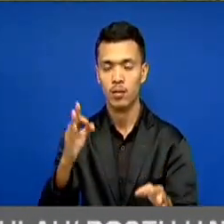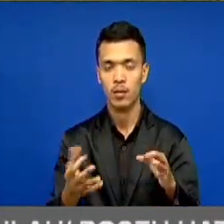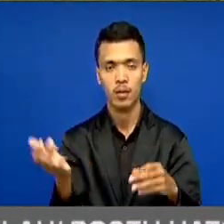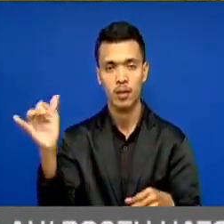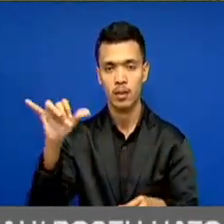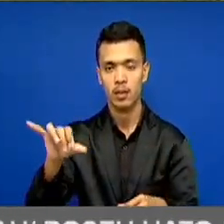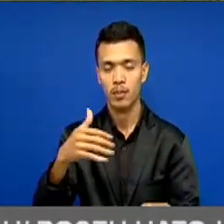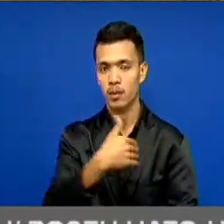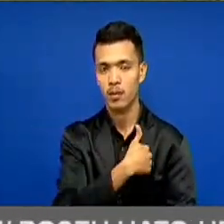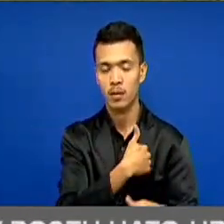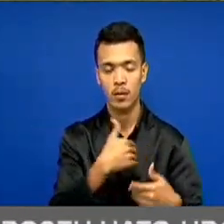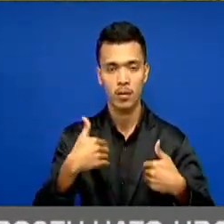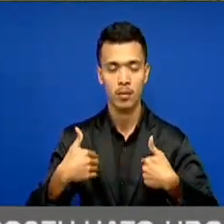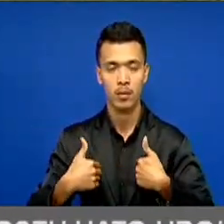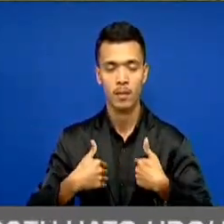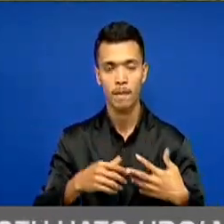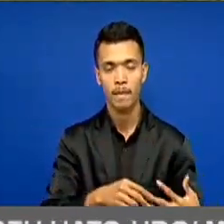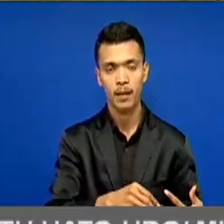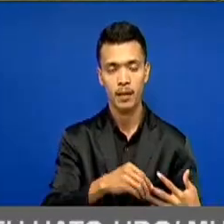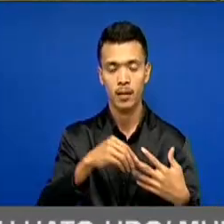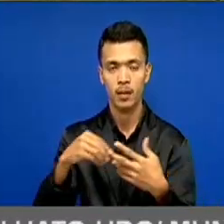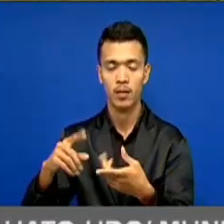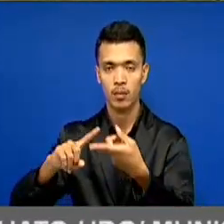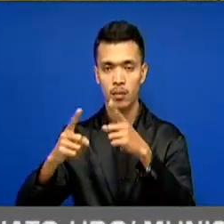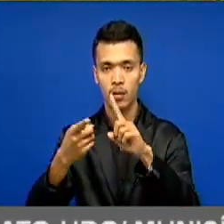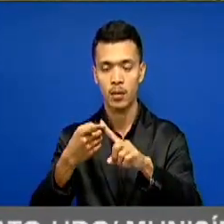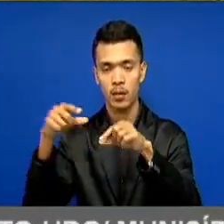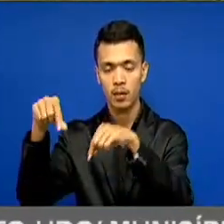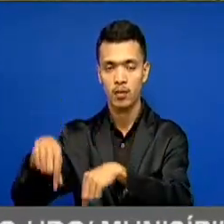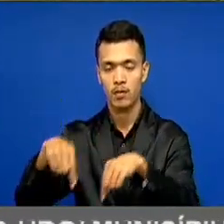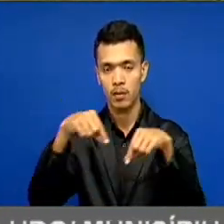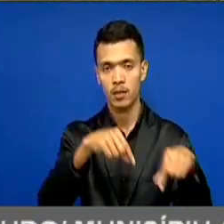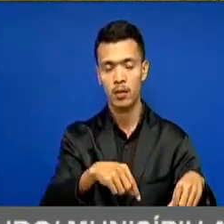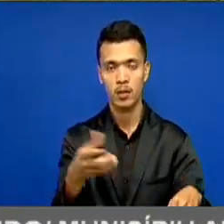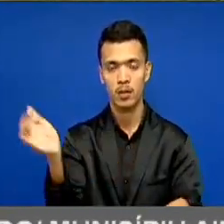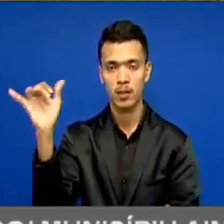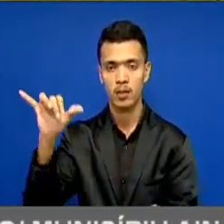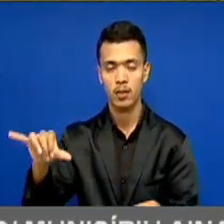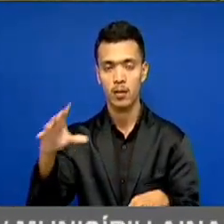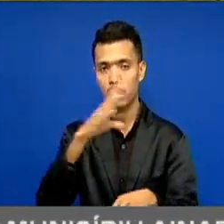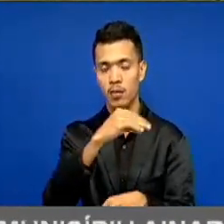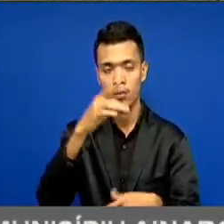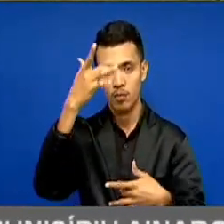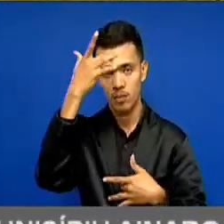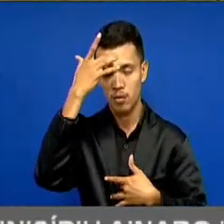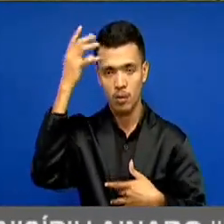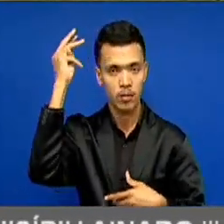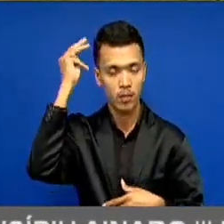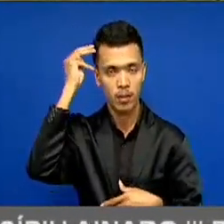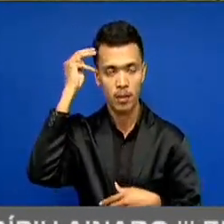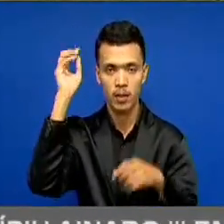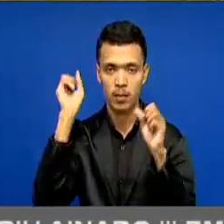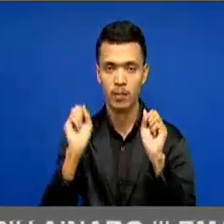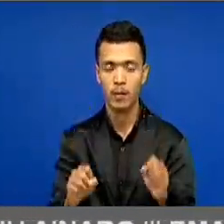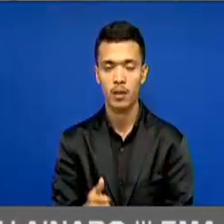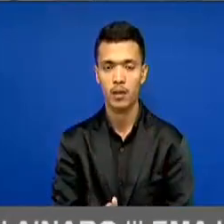ali liba maluk deficiente sira sira nebe moras mental, bele facilita sira para tu bele trata ser nesse documento